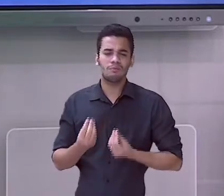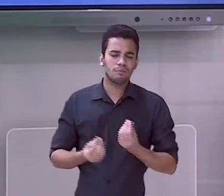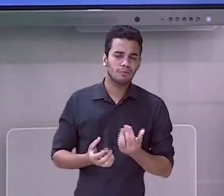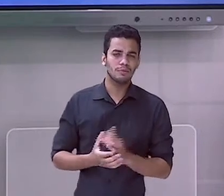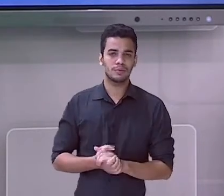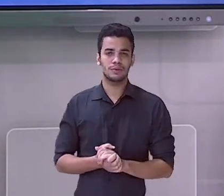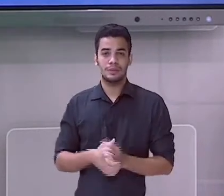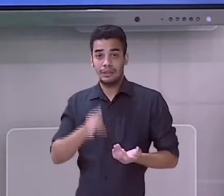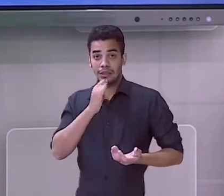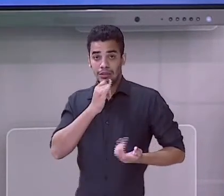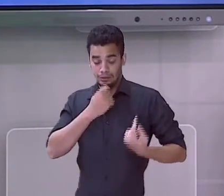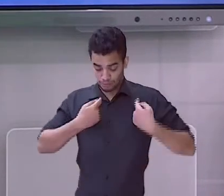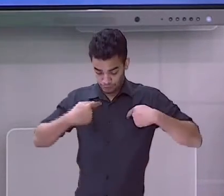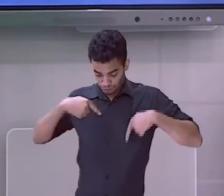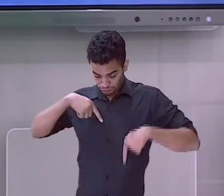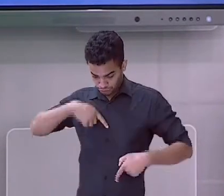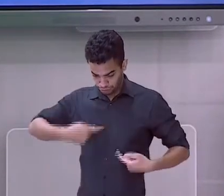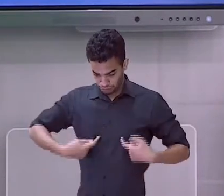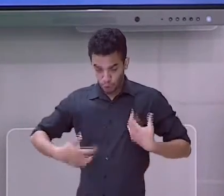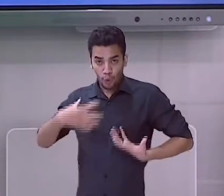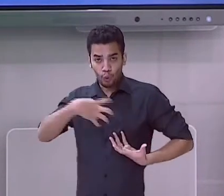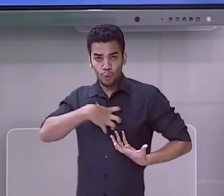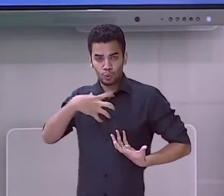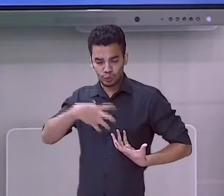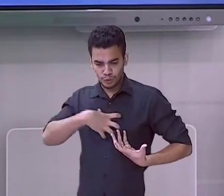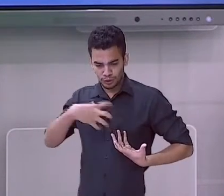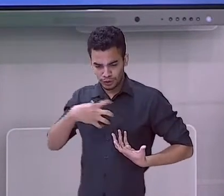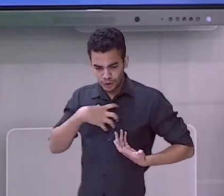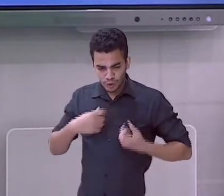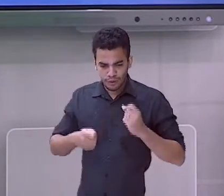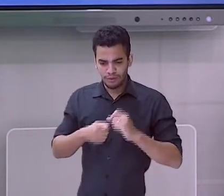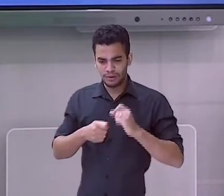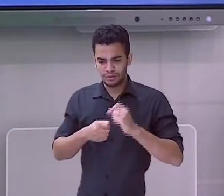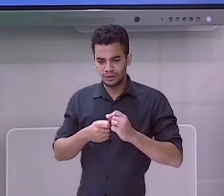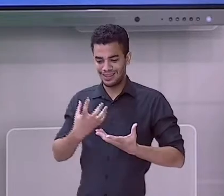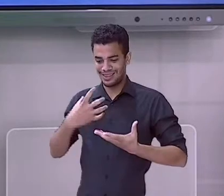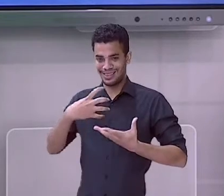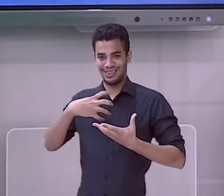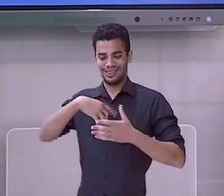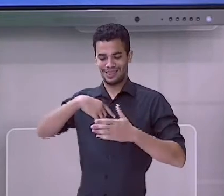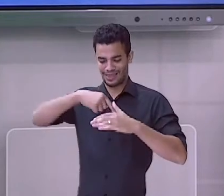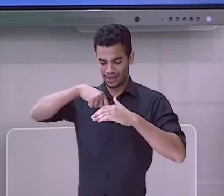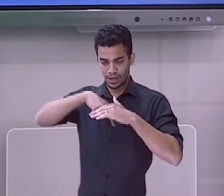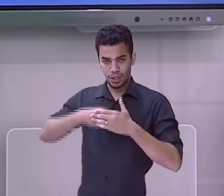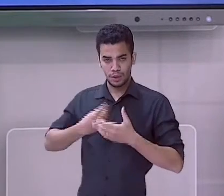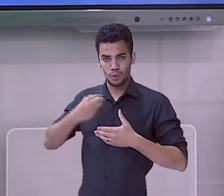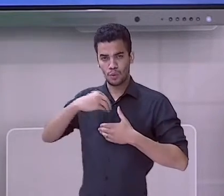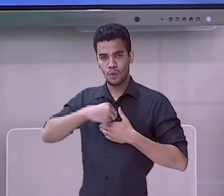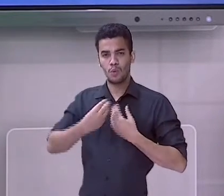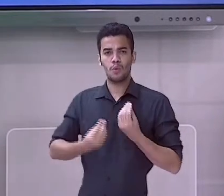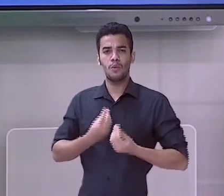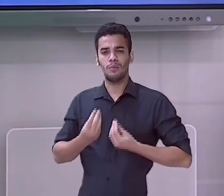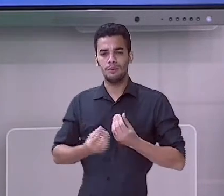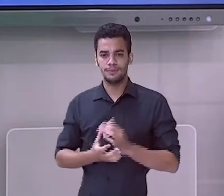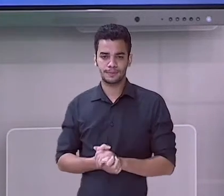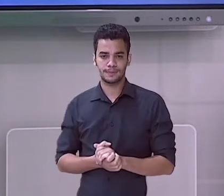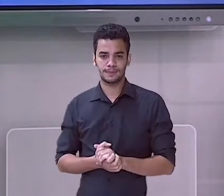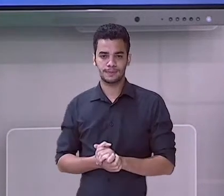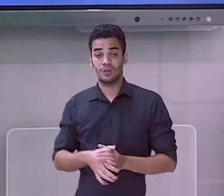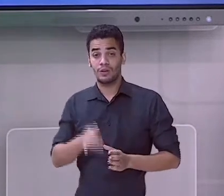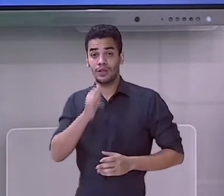ele atua no nosso organismo? Qual que é a função dele lá? E aí? Quais são